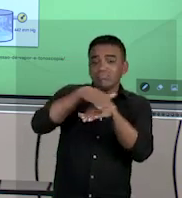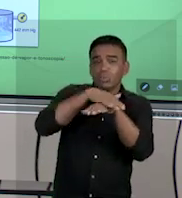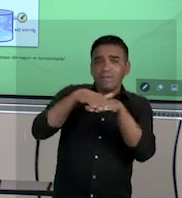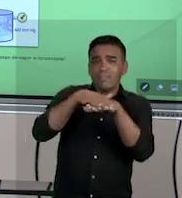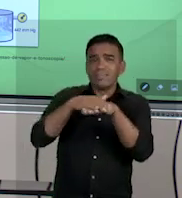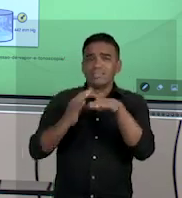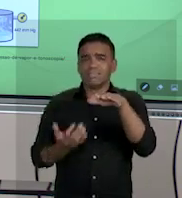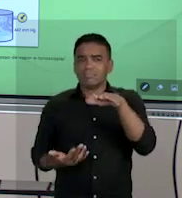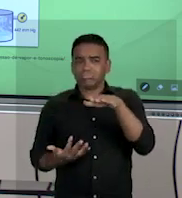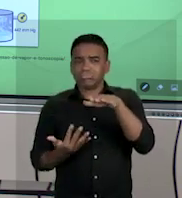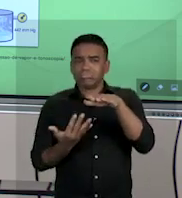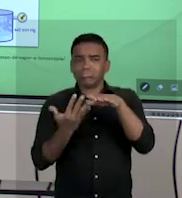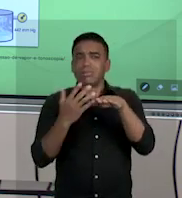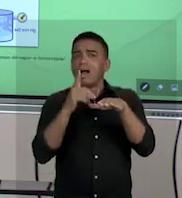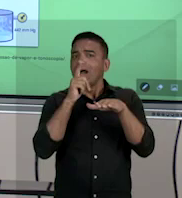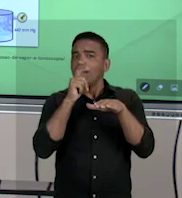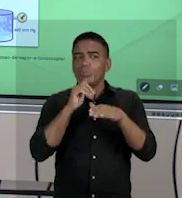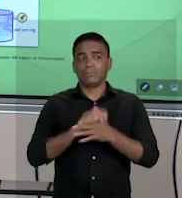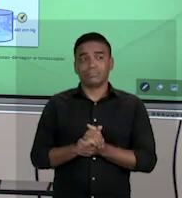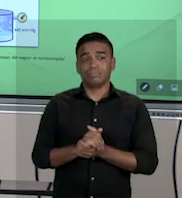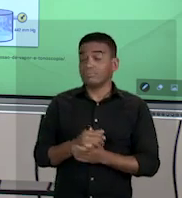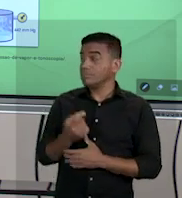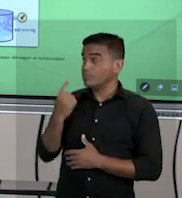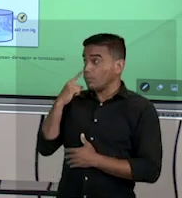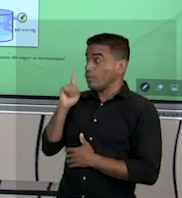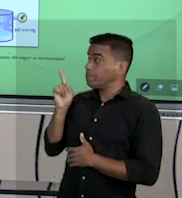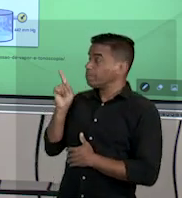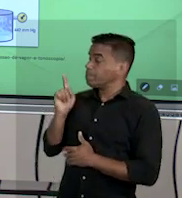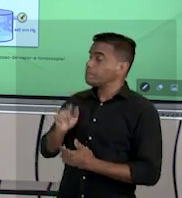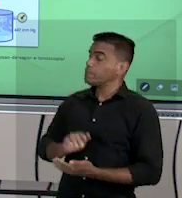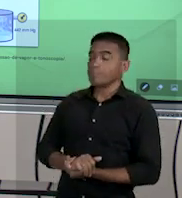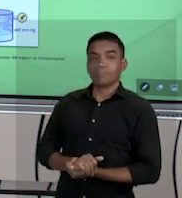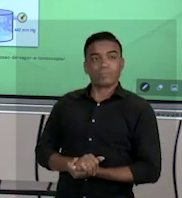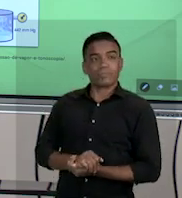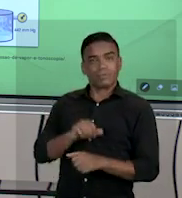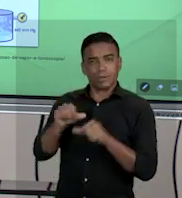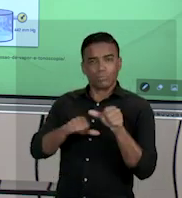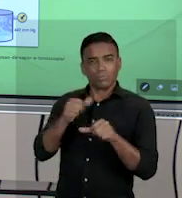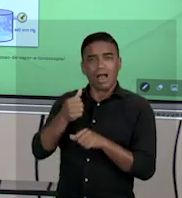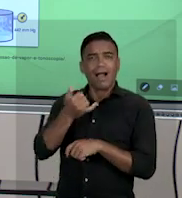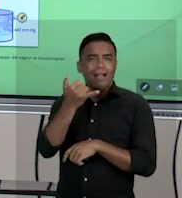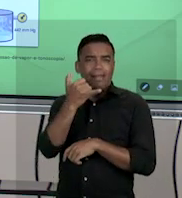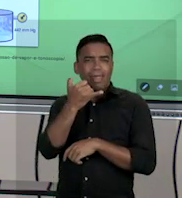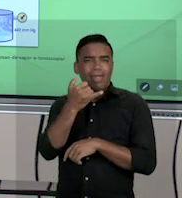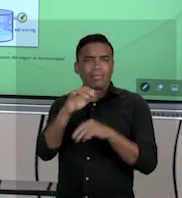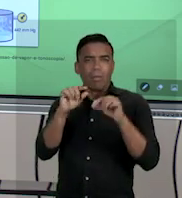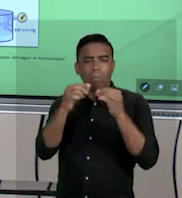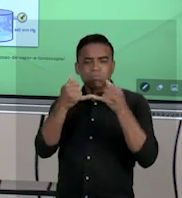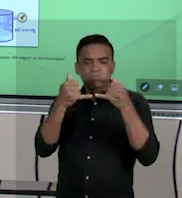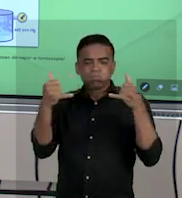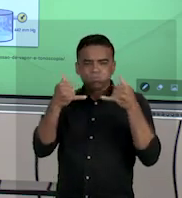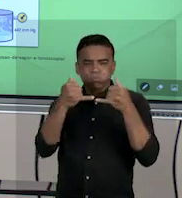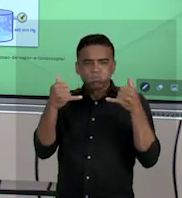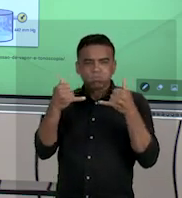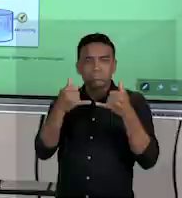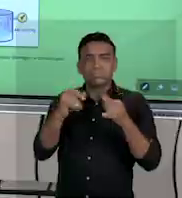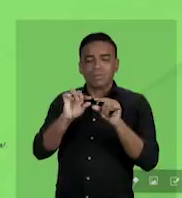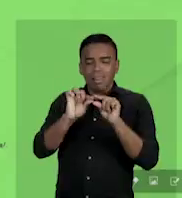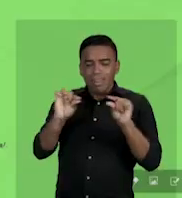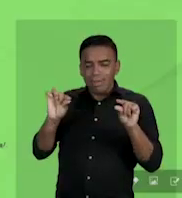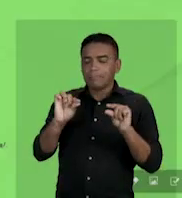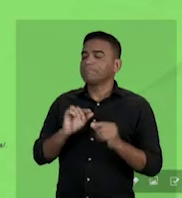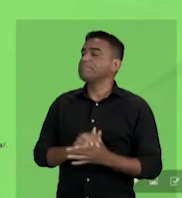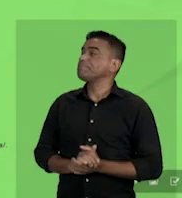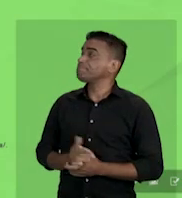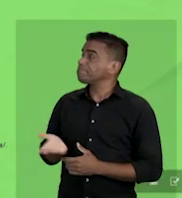imagina que no estado inicial, deixa eu só alterar aqui a espessura, isso. Então, eu tenho